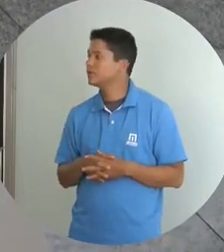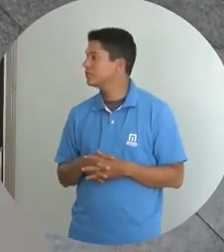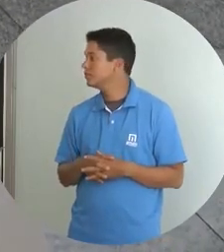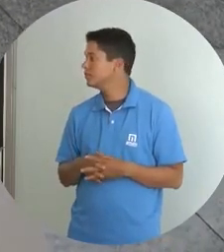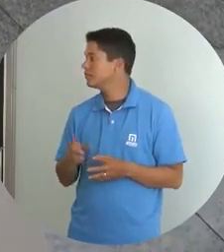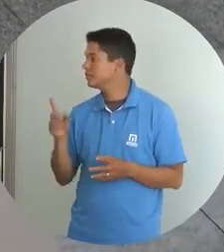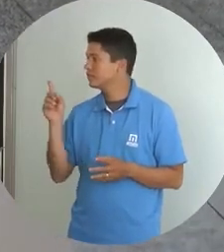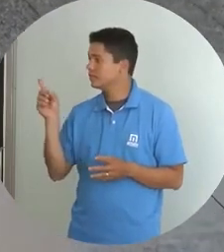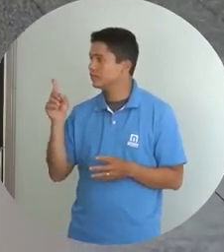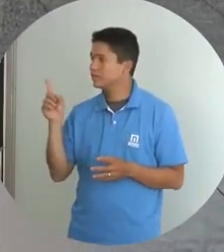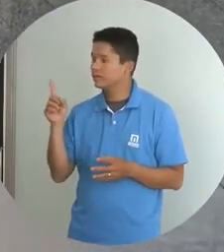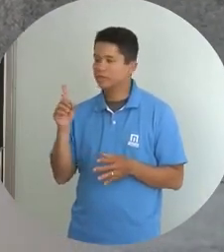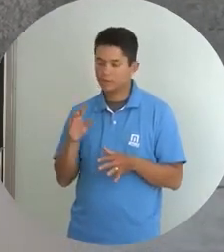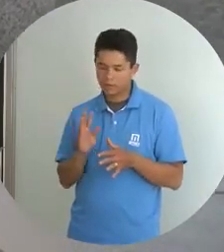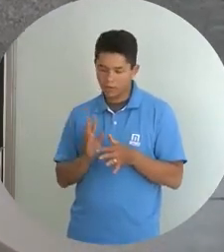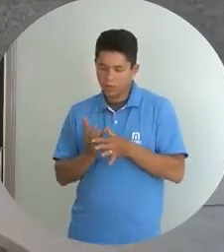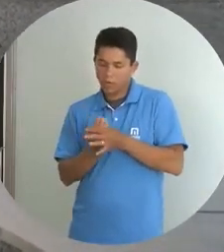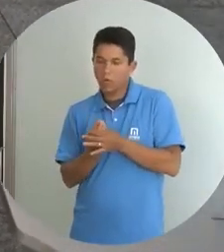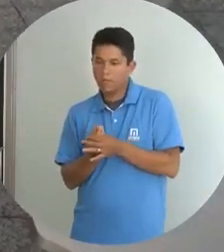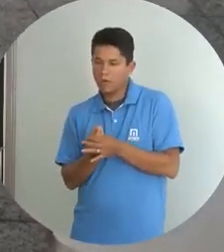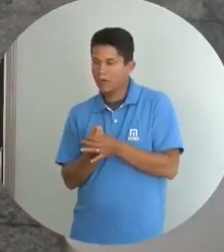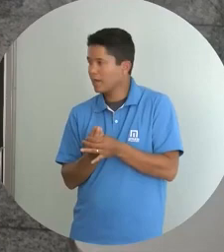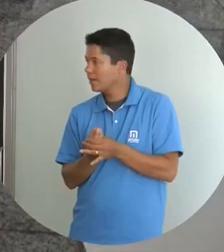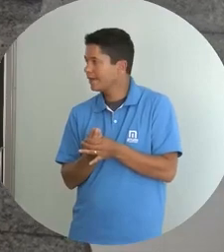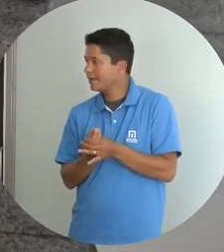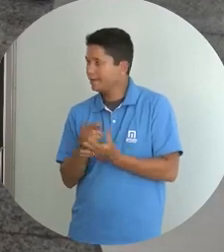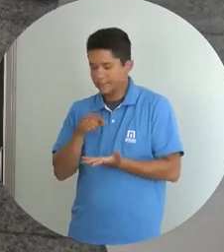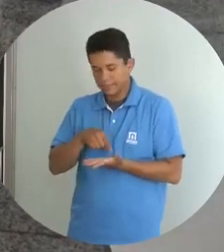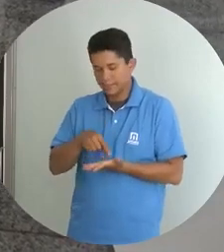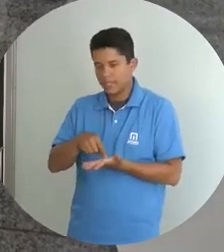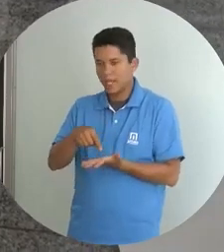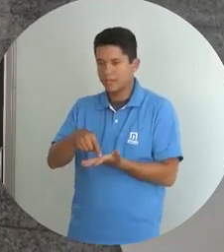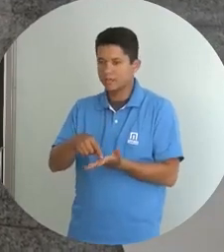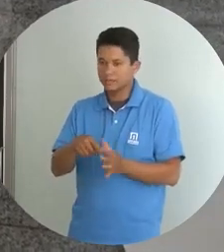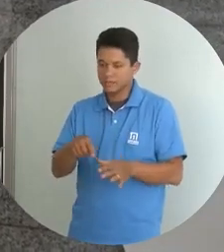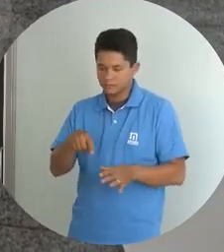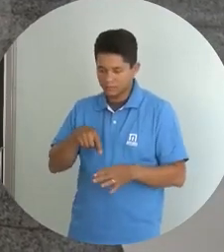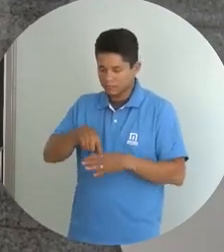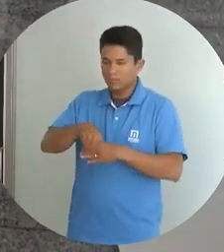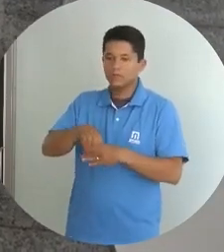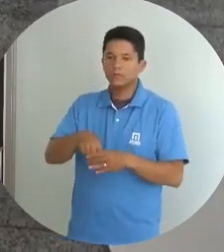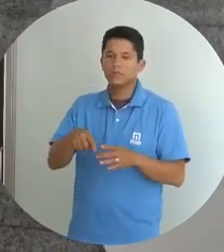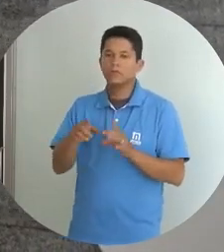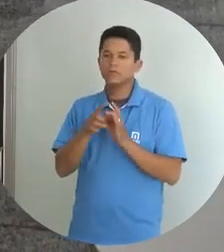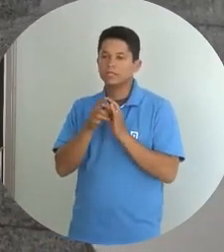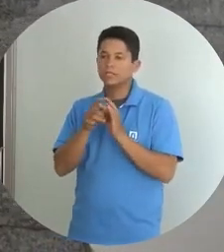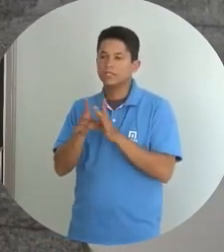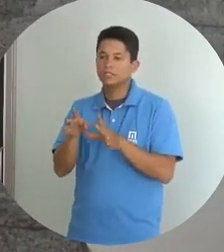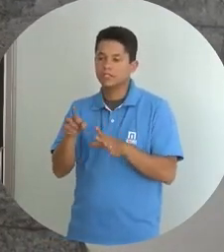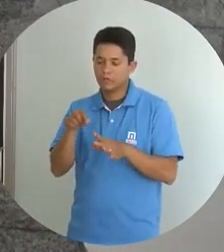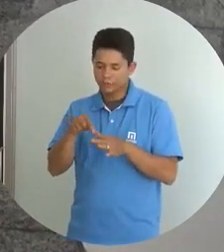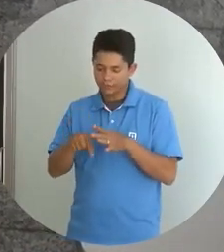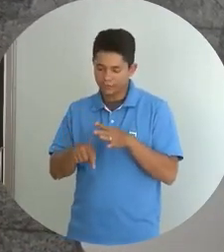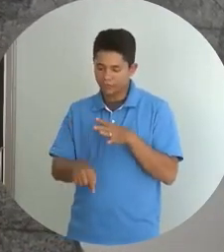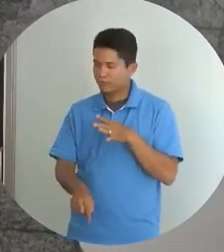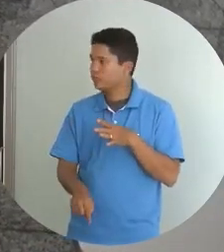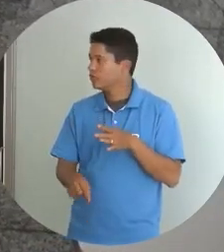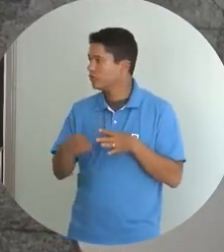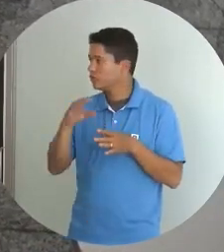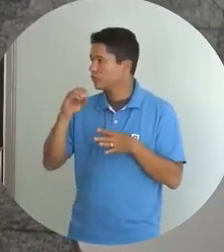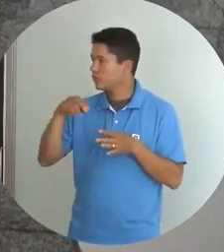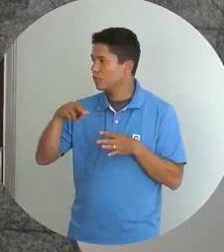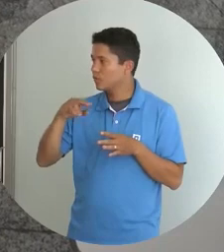essa questão de incorporar a estaca no bloco, como é pré-moldado, você consegue deixar o furo cônico.